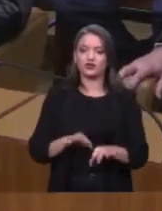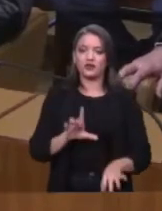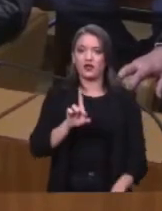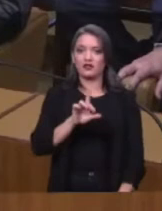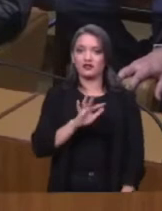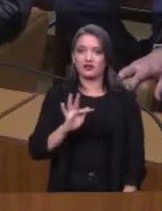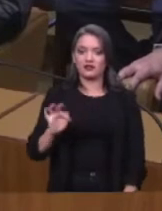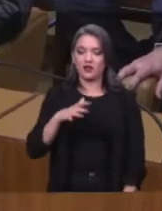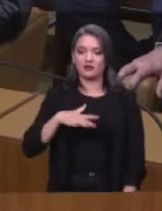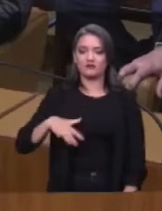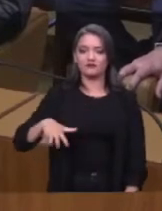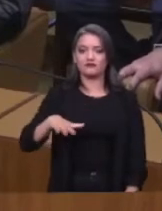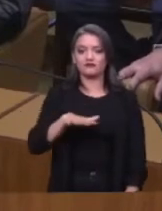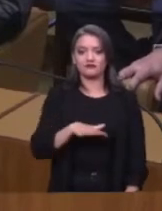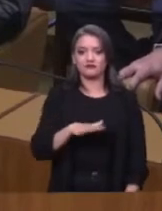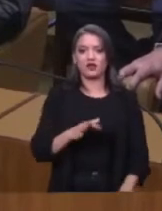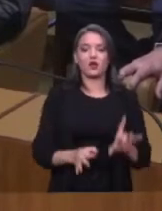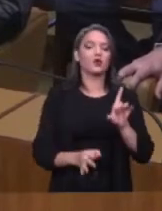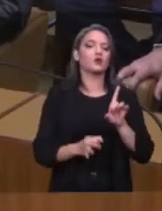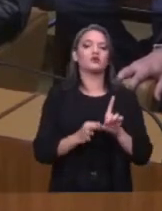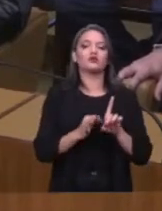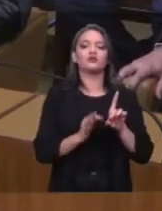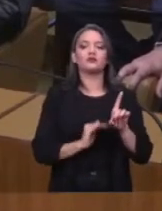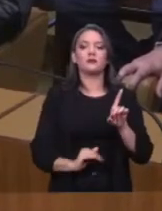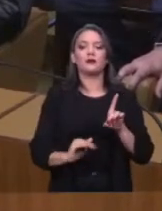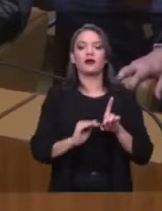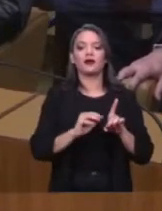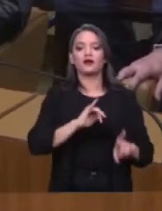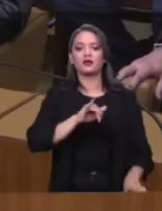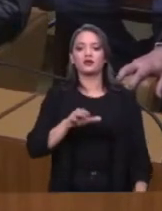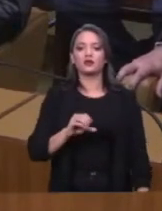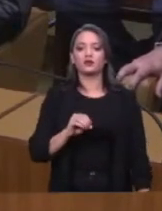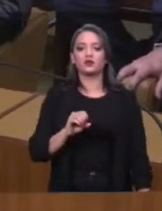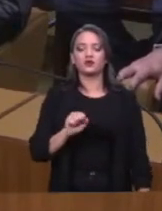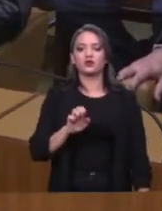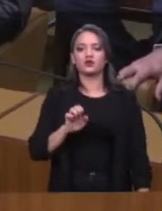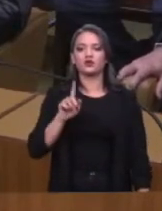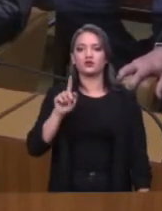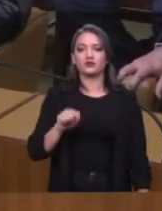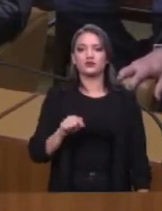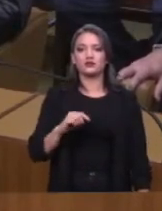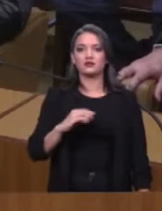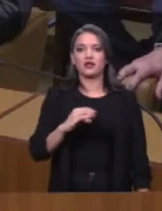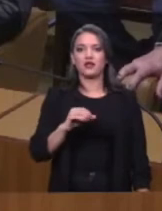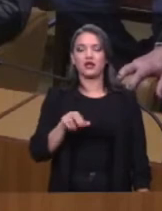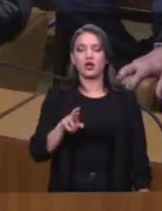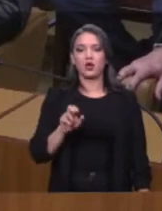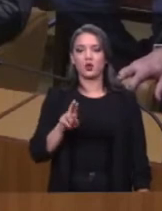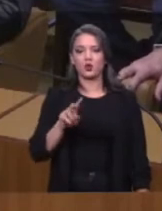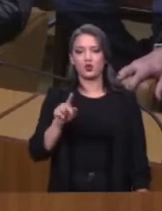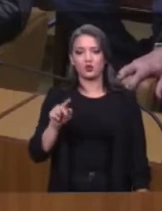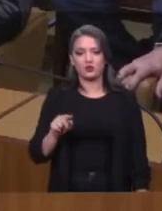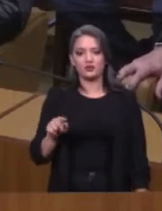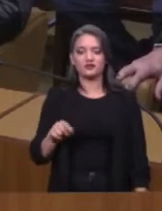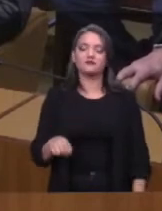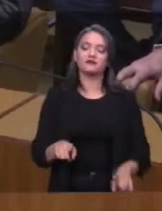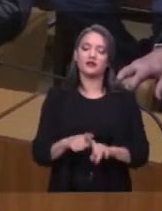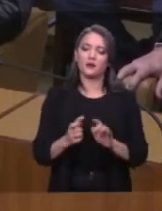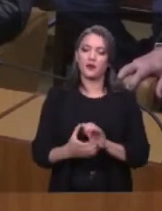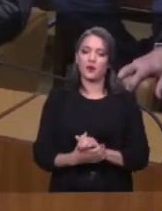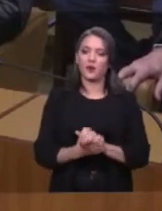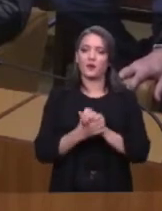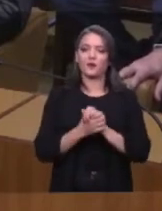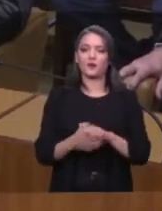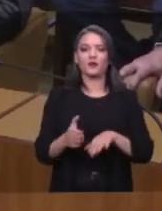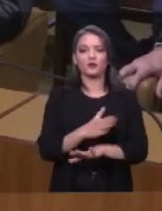e dos territórios Desembargador José Cruz Macedo na pessoa de quem cumprimento